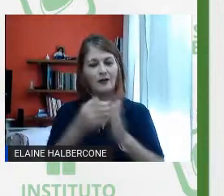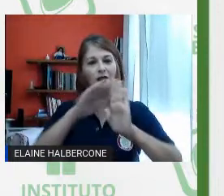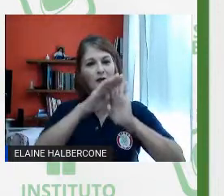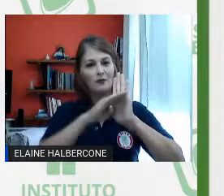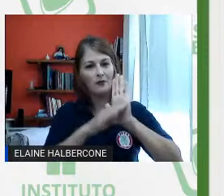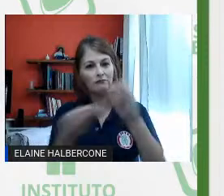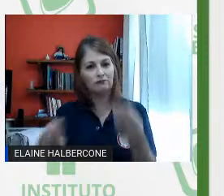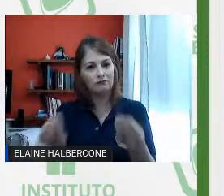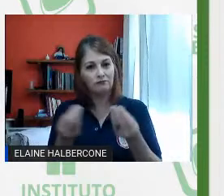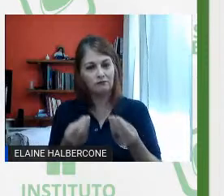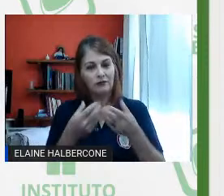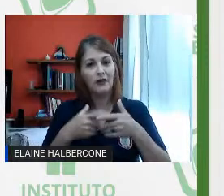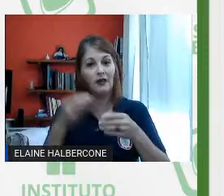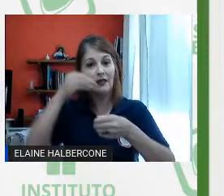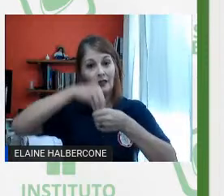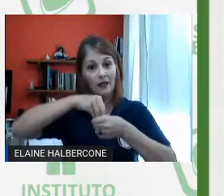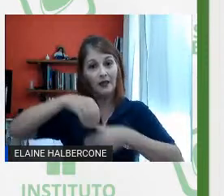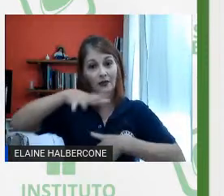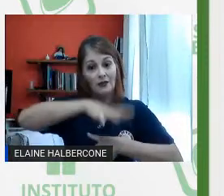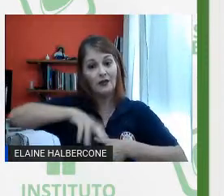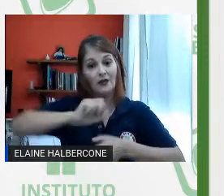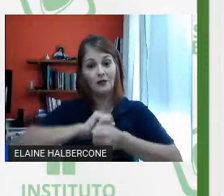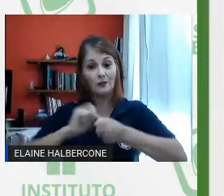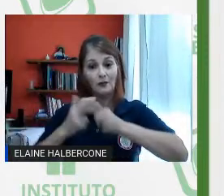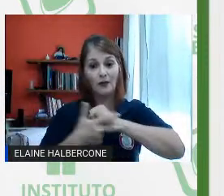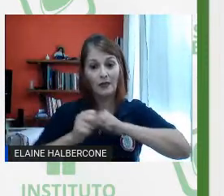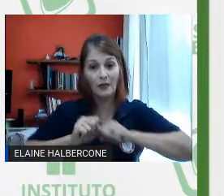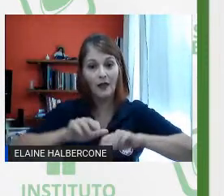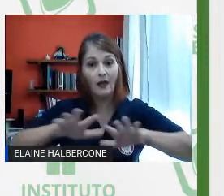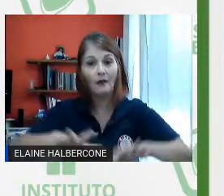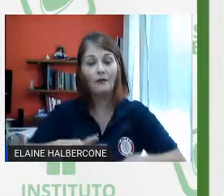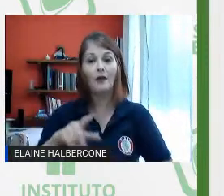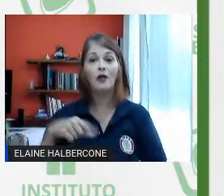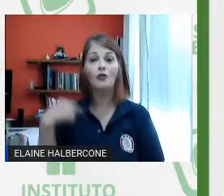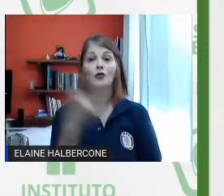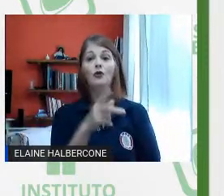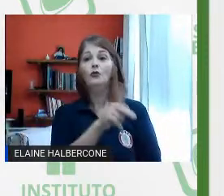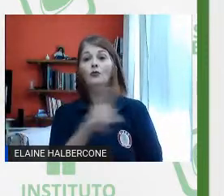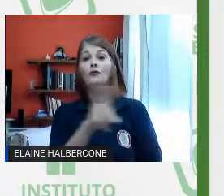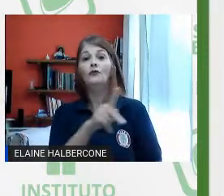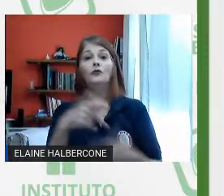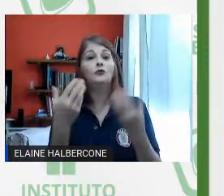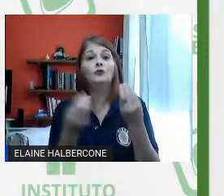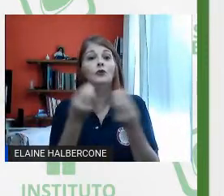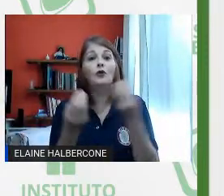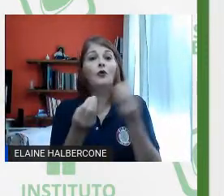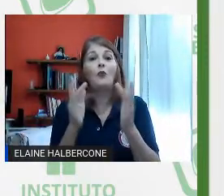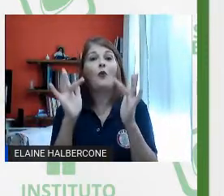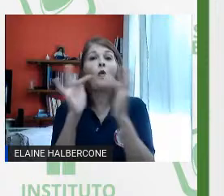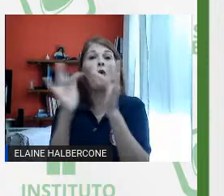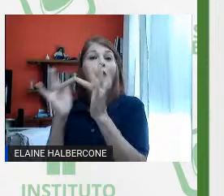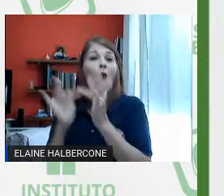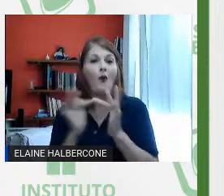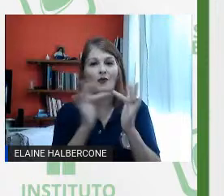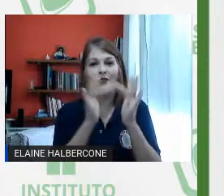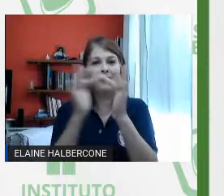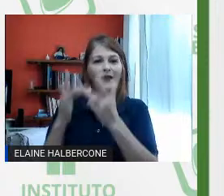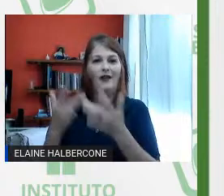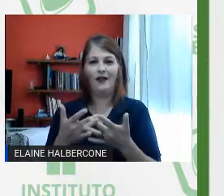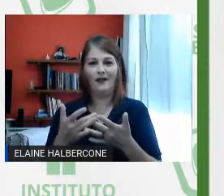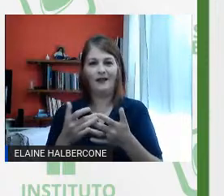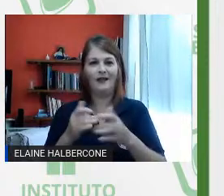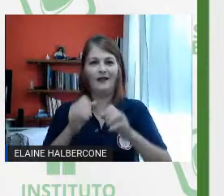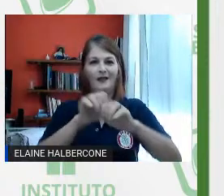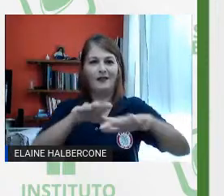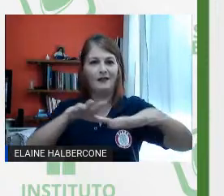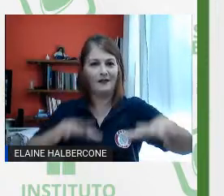já que a gente está dentro desse cenário de pandemia, muitos de nós não tinha nenhuma familiaridade com as plataformas, e aí essa capacitação